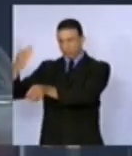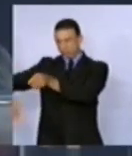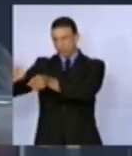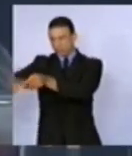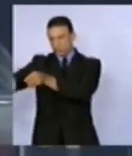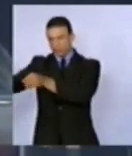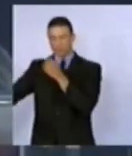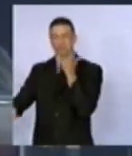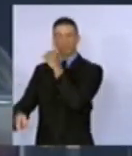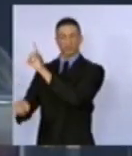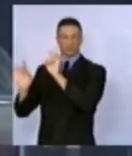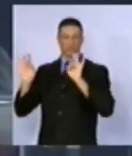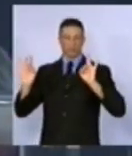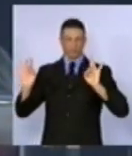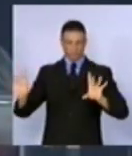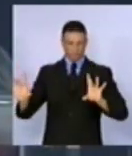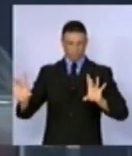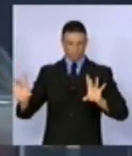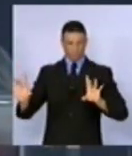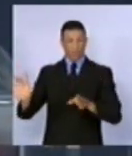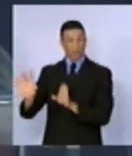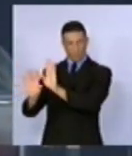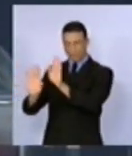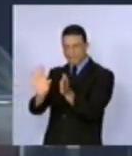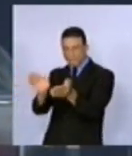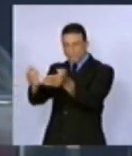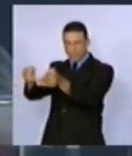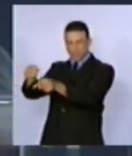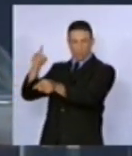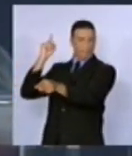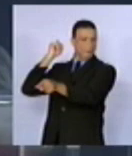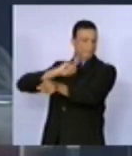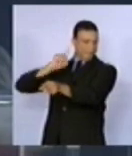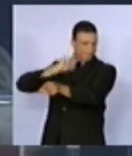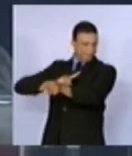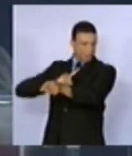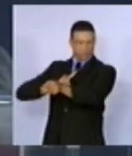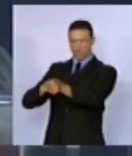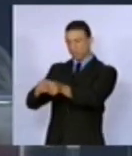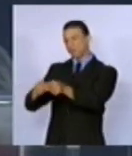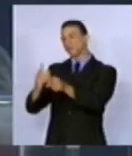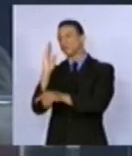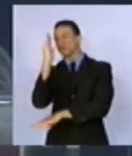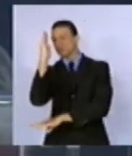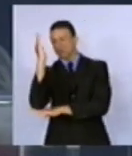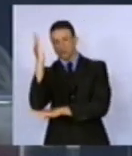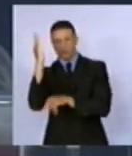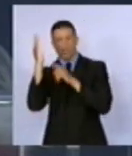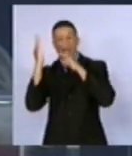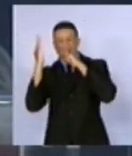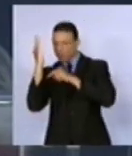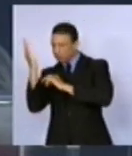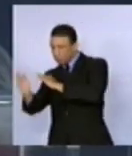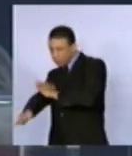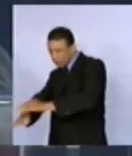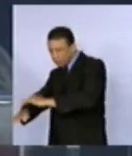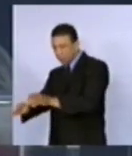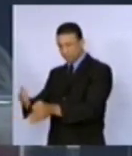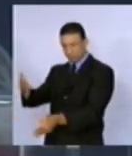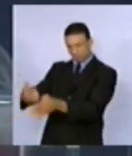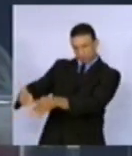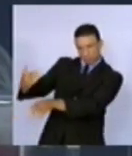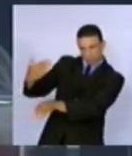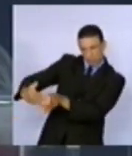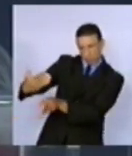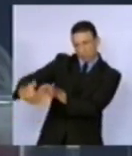no caso específico de minas gerais a mecanização do corte de cana vem avançando significativamente nas regiões